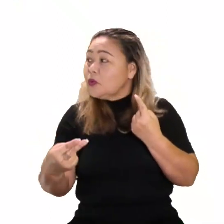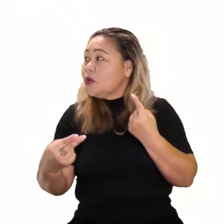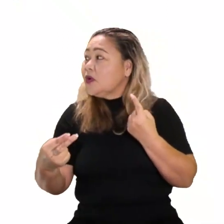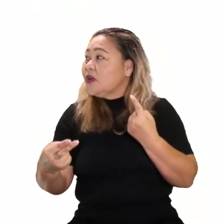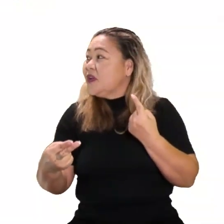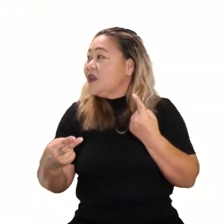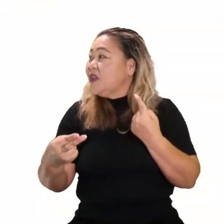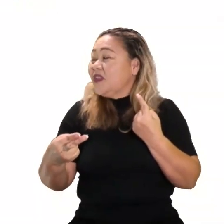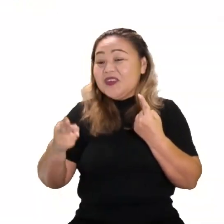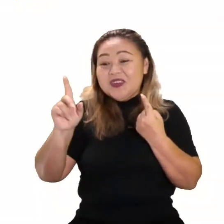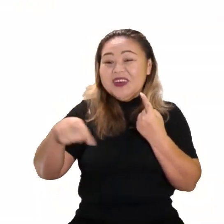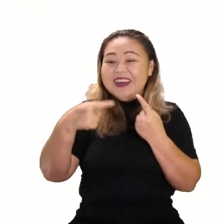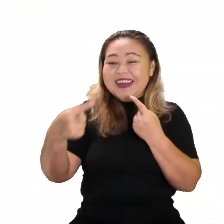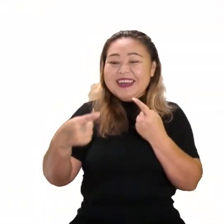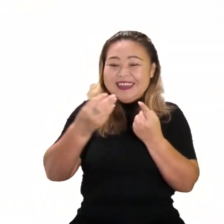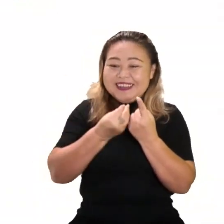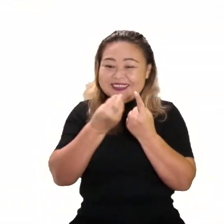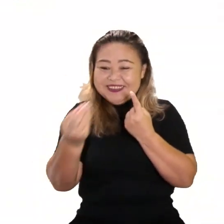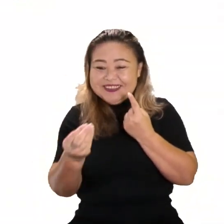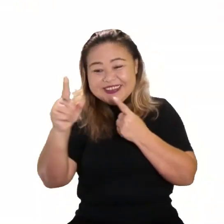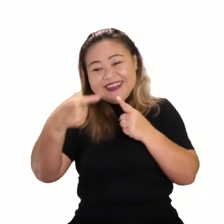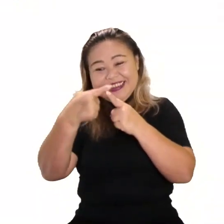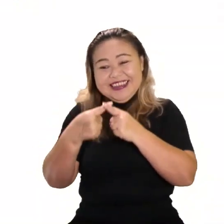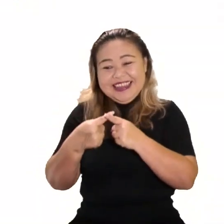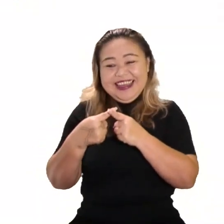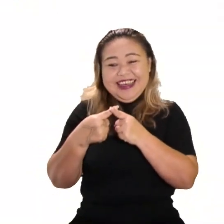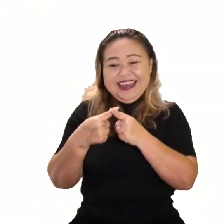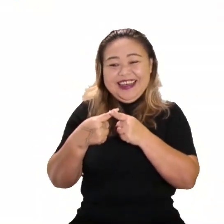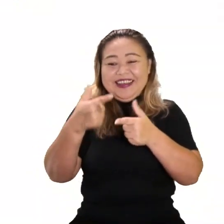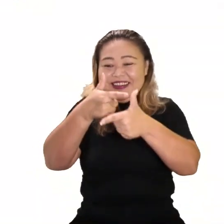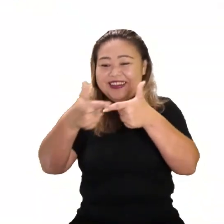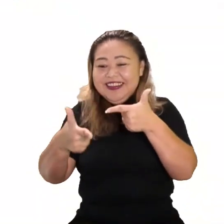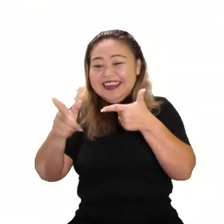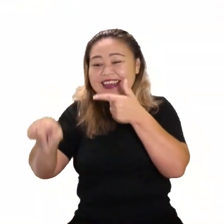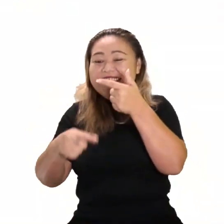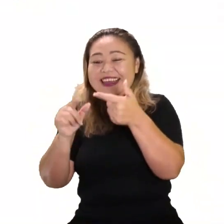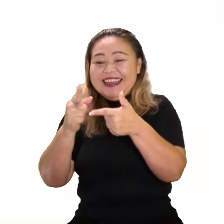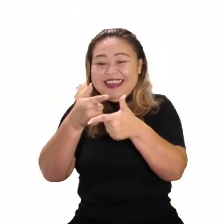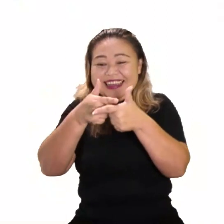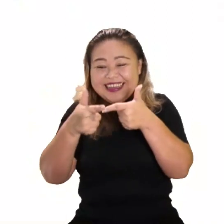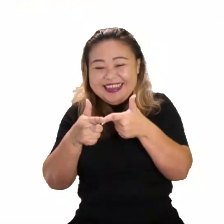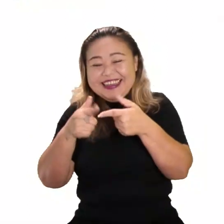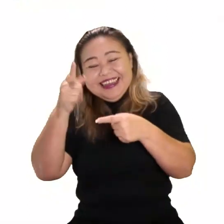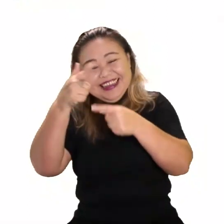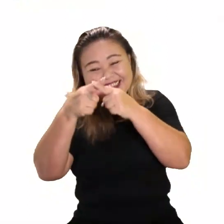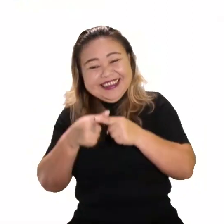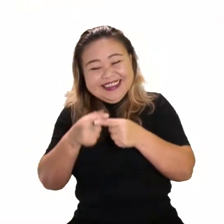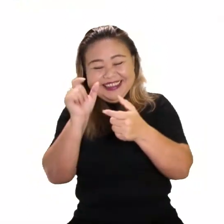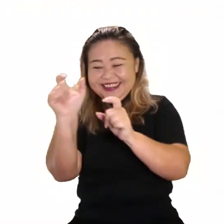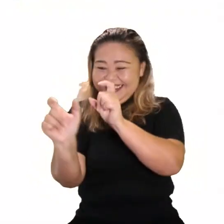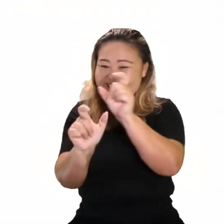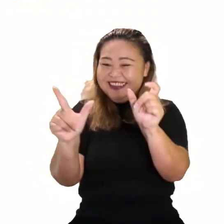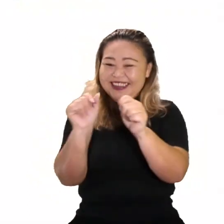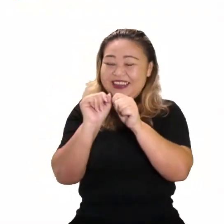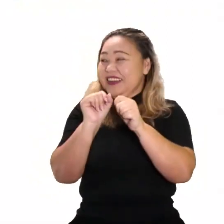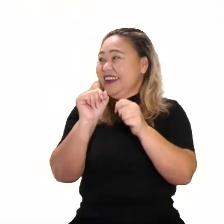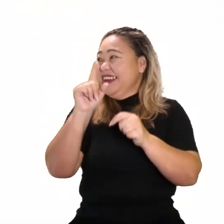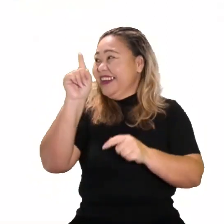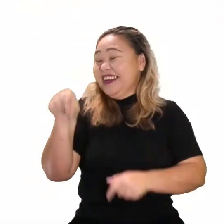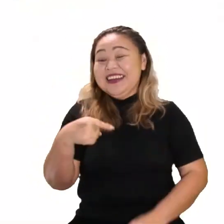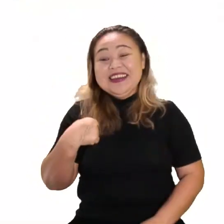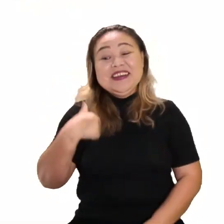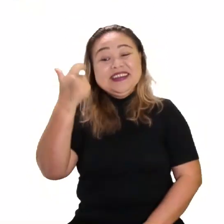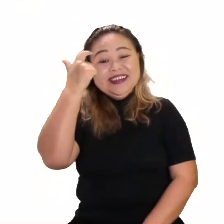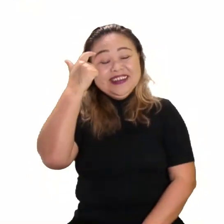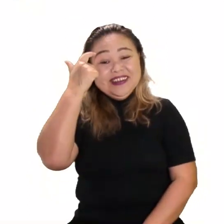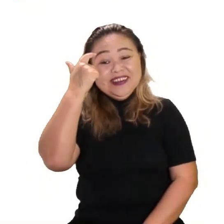divide? Mas multiplica, né? Divide, mas multiplica. É bom esse tipo de exercício porque a gente pratica essa interpretação com eles. É bem legal assim, você pensa